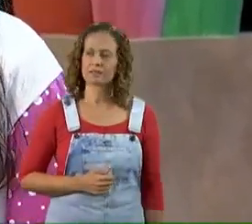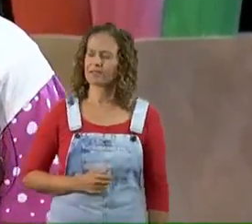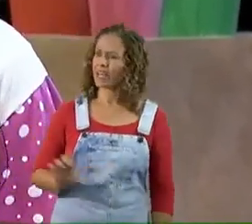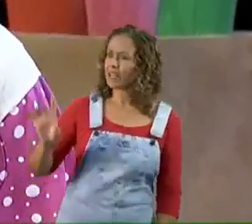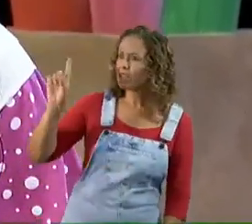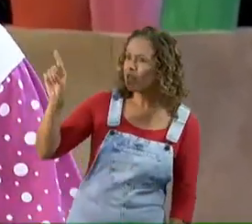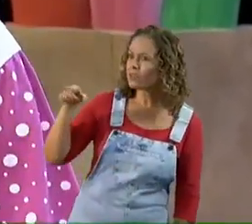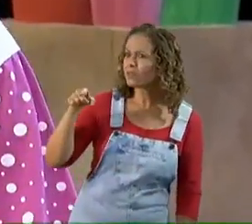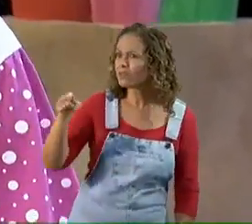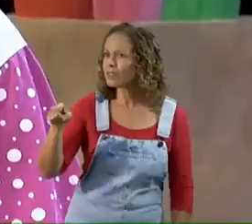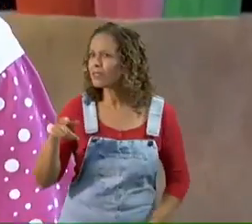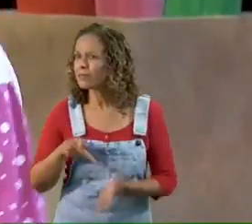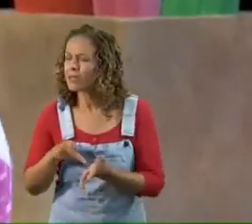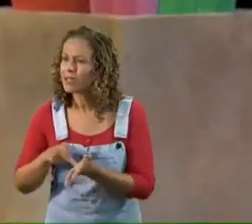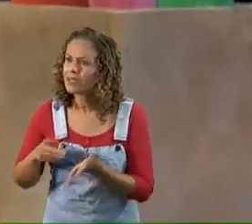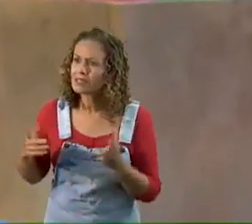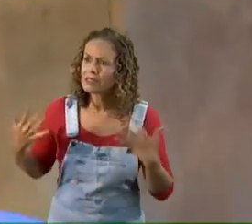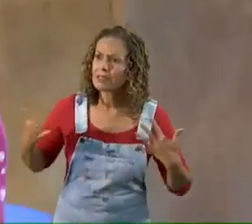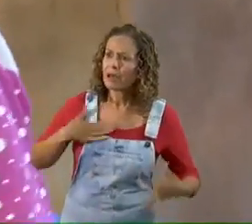mesmo?